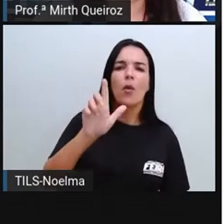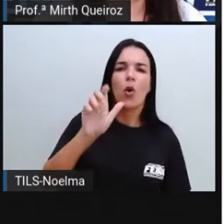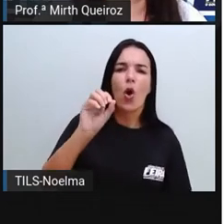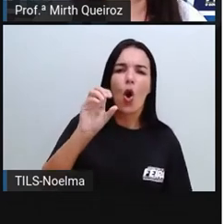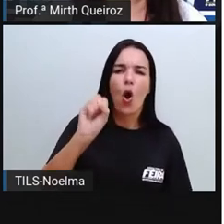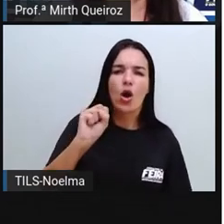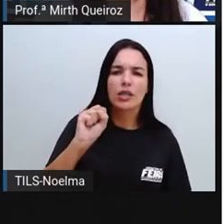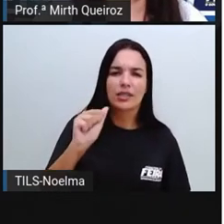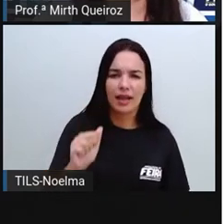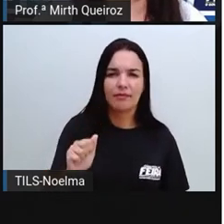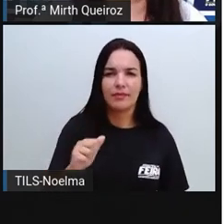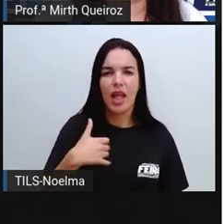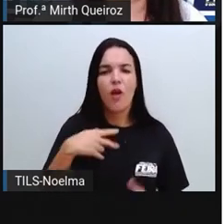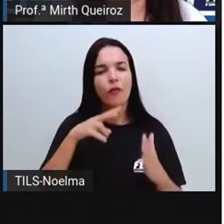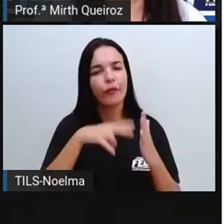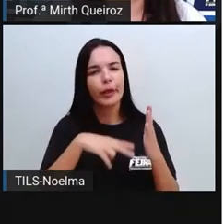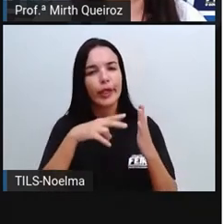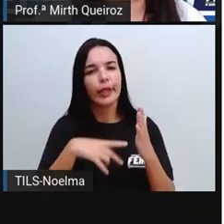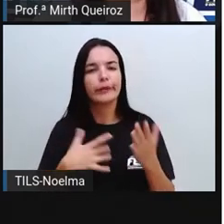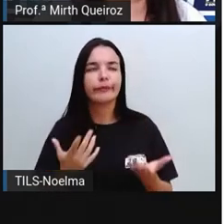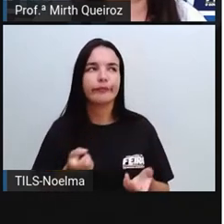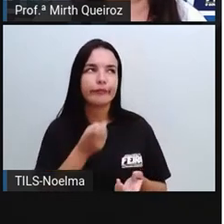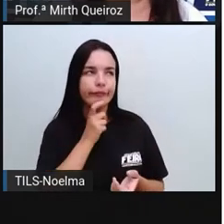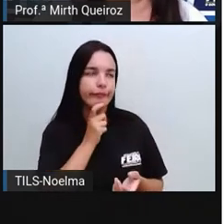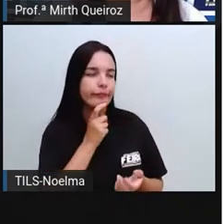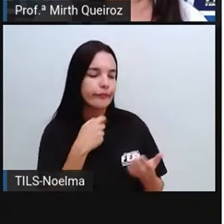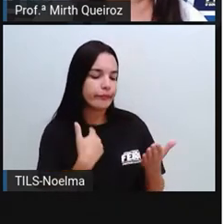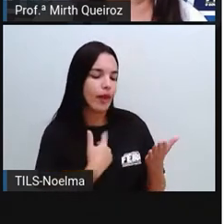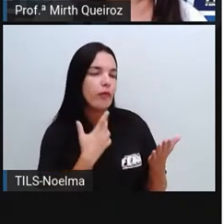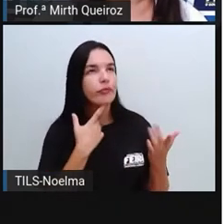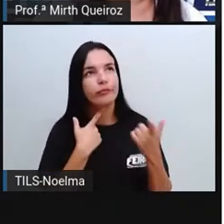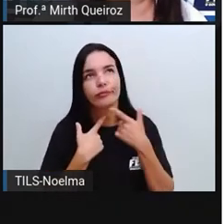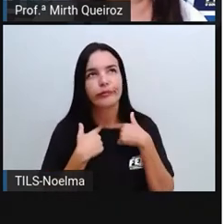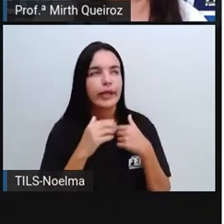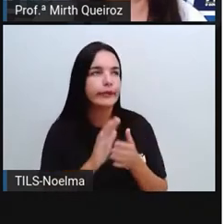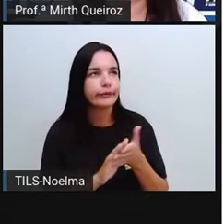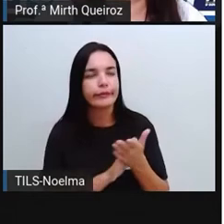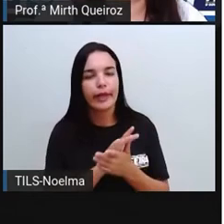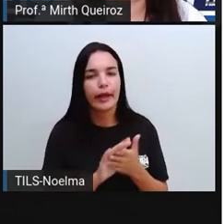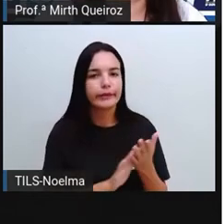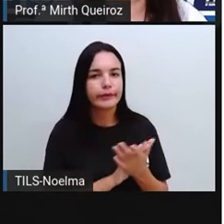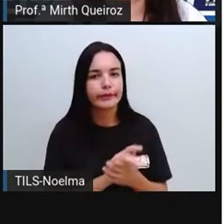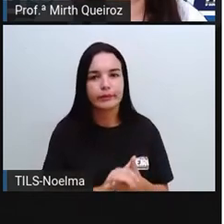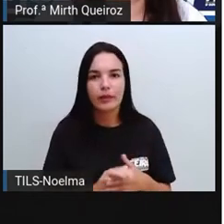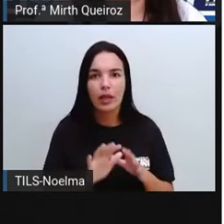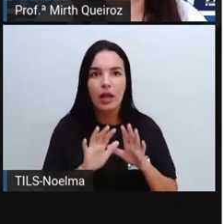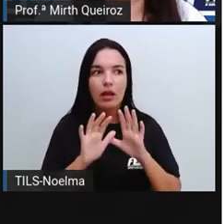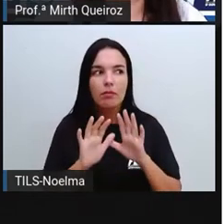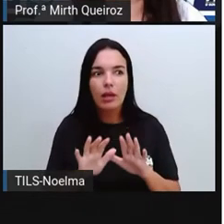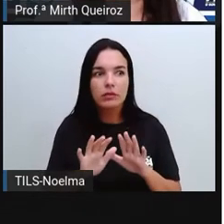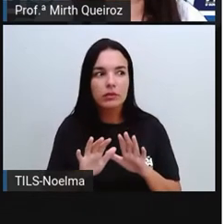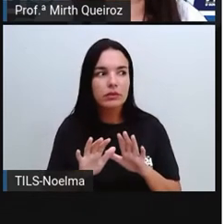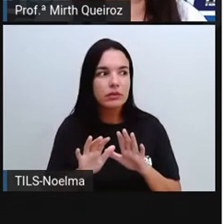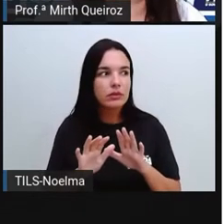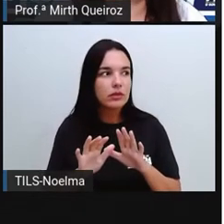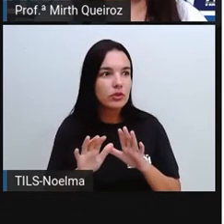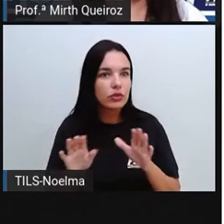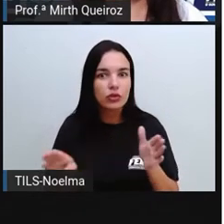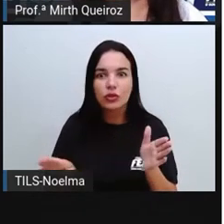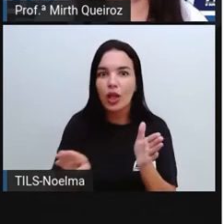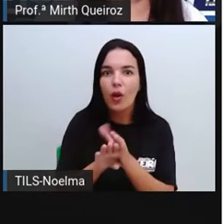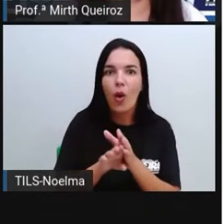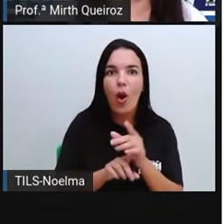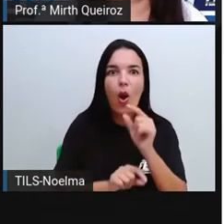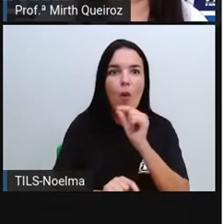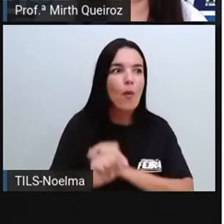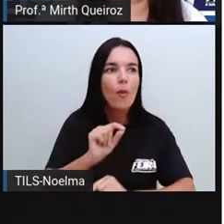entusiasmo nenhum. O presságio da chatice confirmava-se até que apareceu o episódio das borboletas.